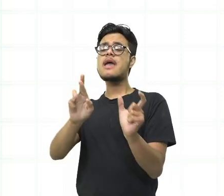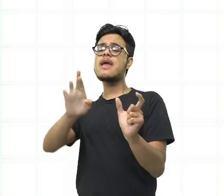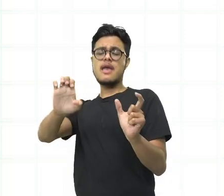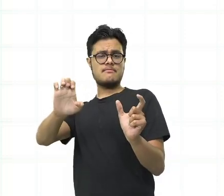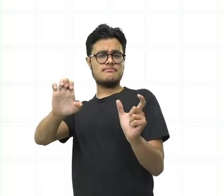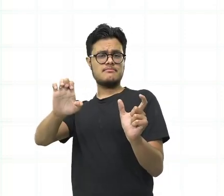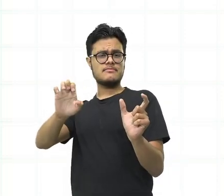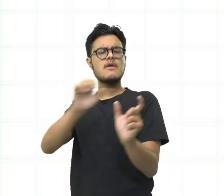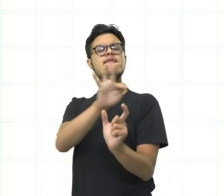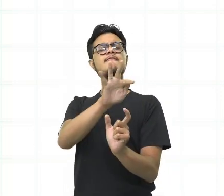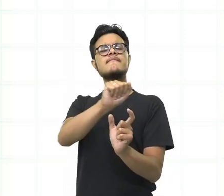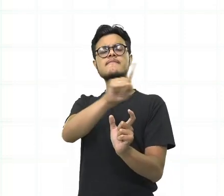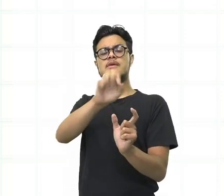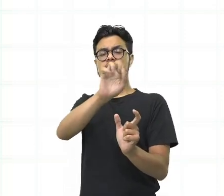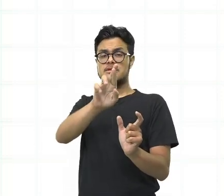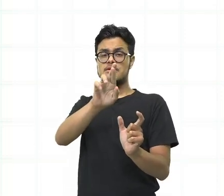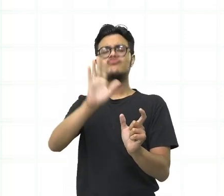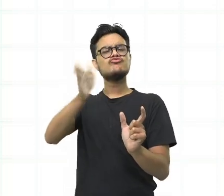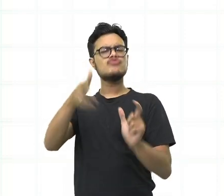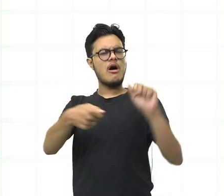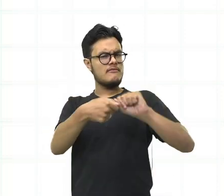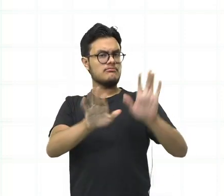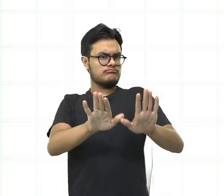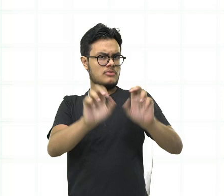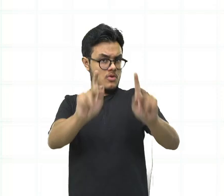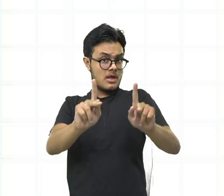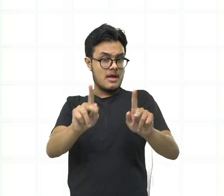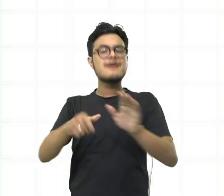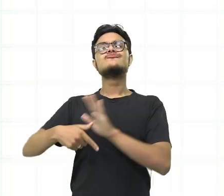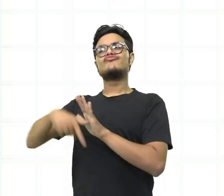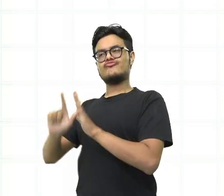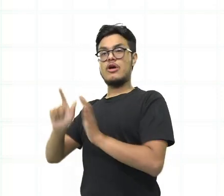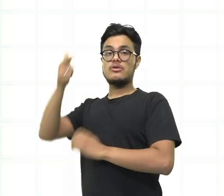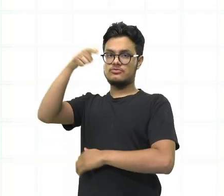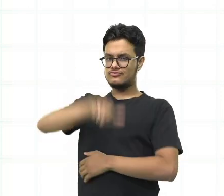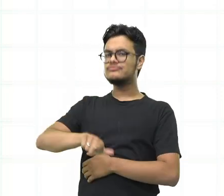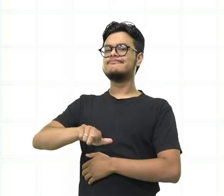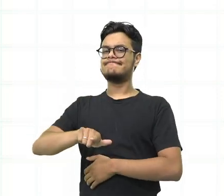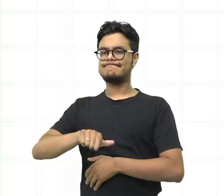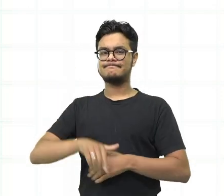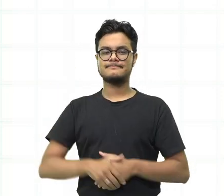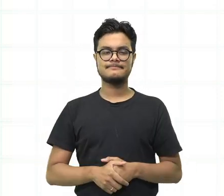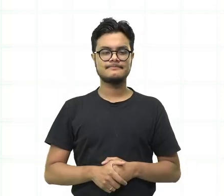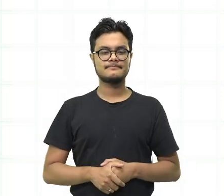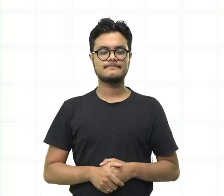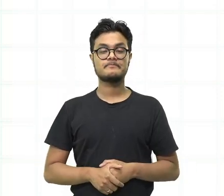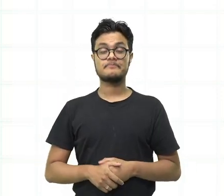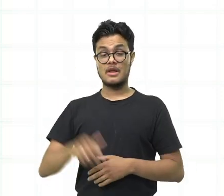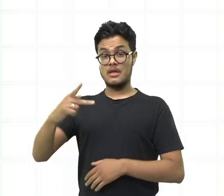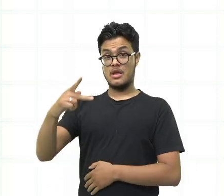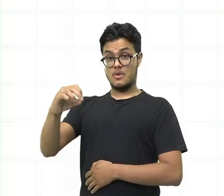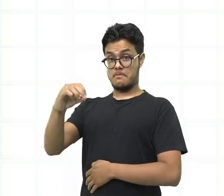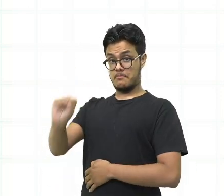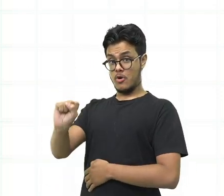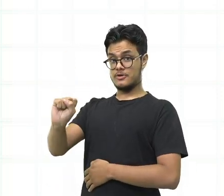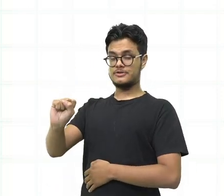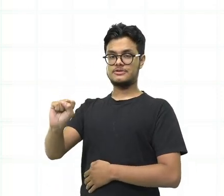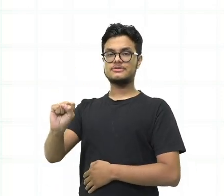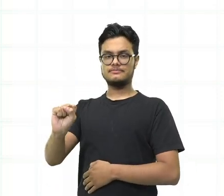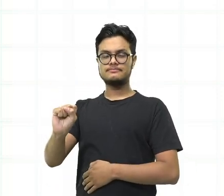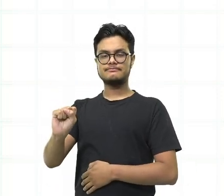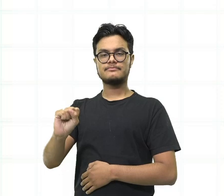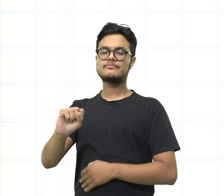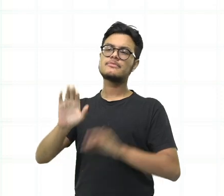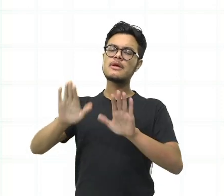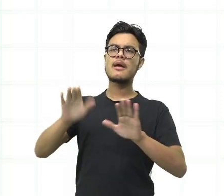Refazer significa que eu já tinha feito e agora eu vou fazer novamente. E o pós-modernismo, pós,